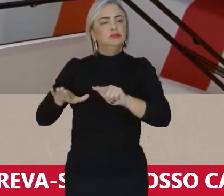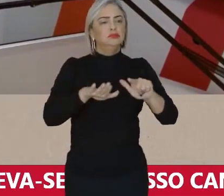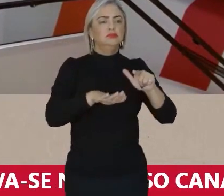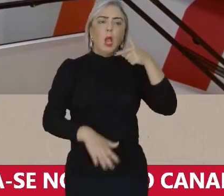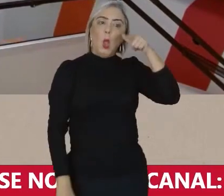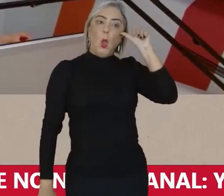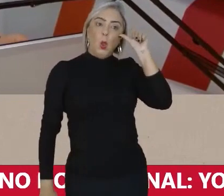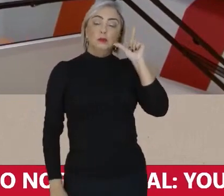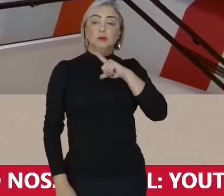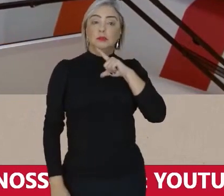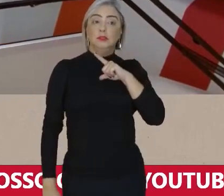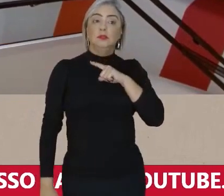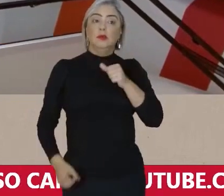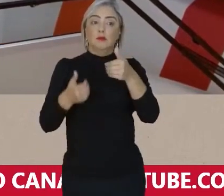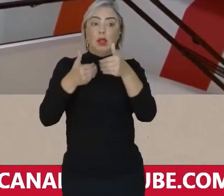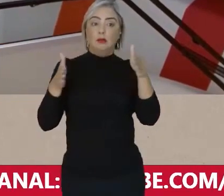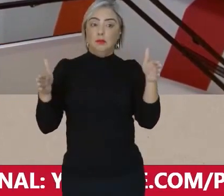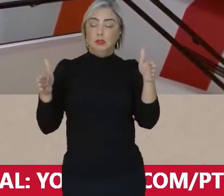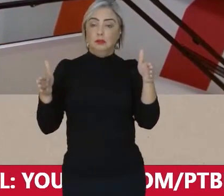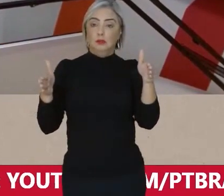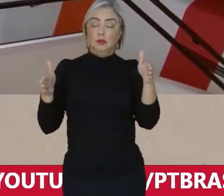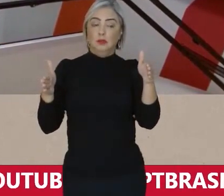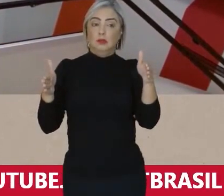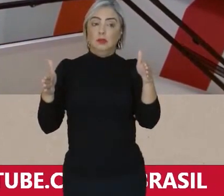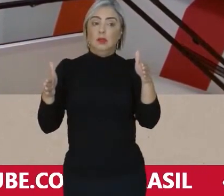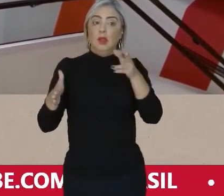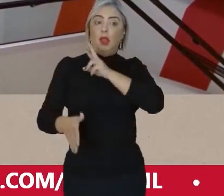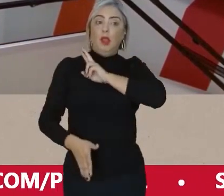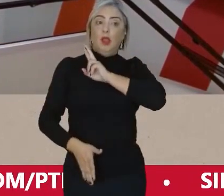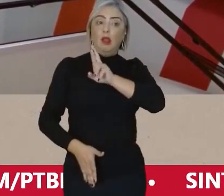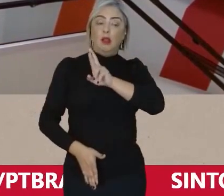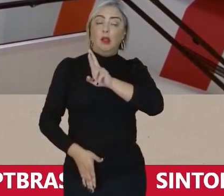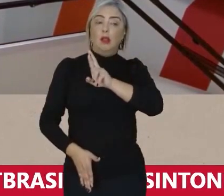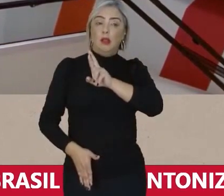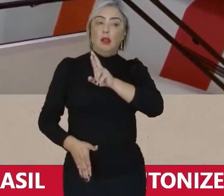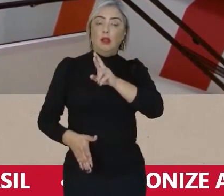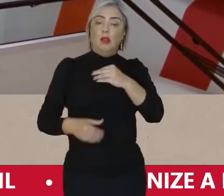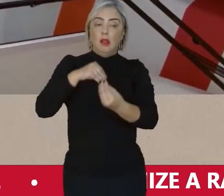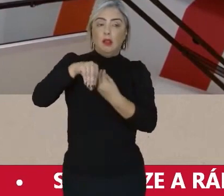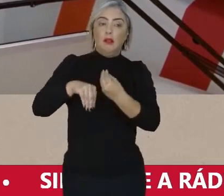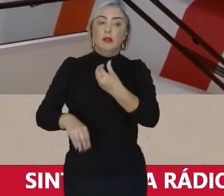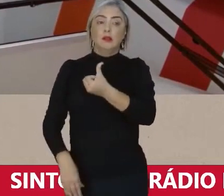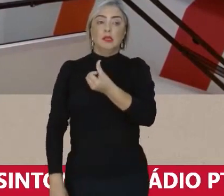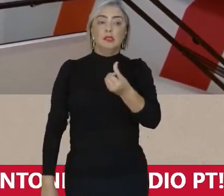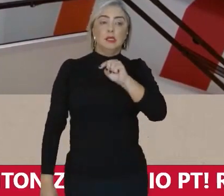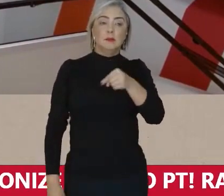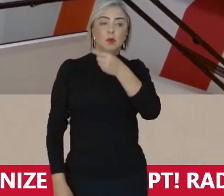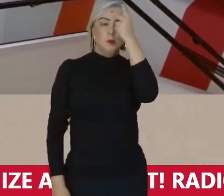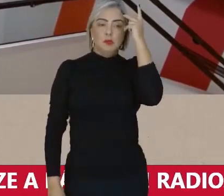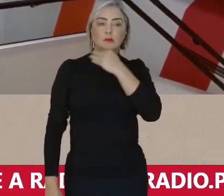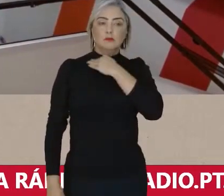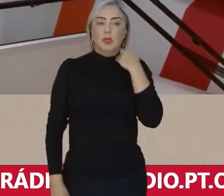Ontem tivemos um ato de abertura e um ato interreligioso pelas 600 mil vítimas fatais